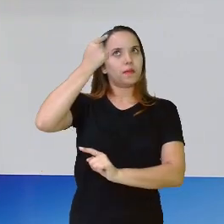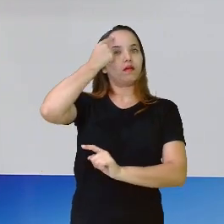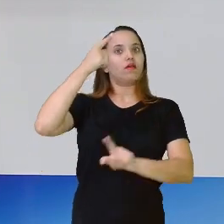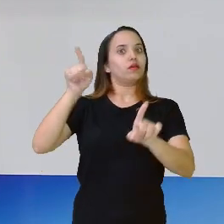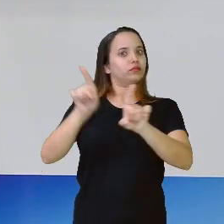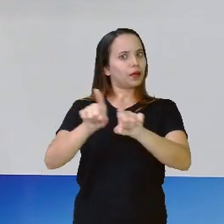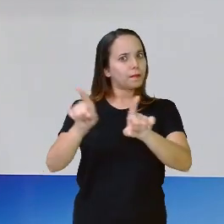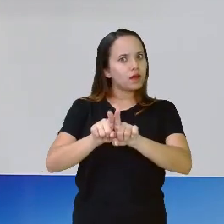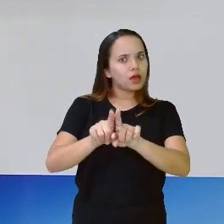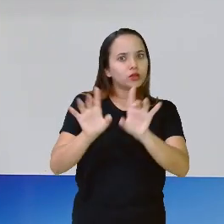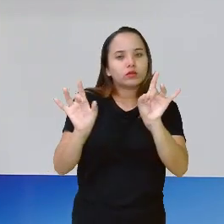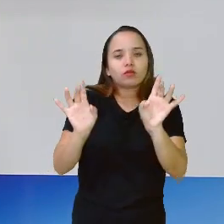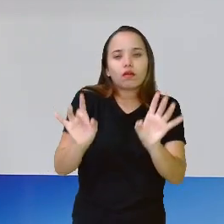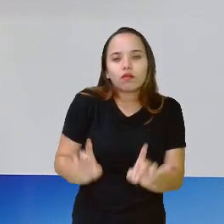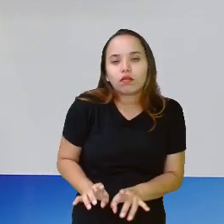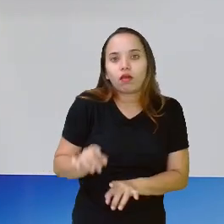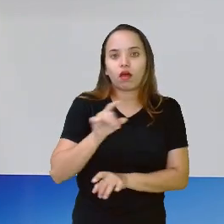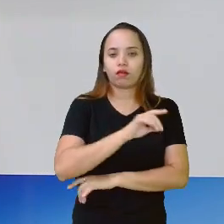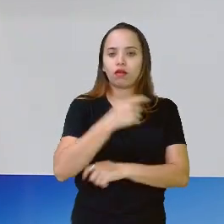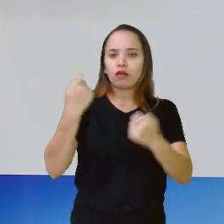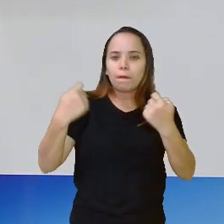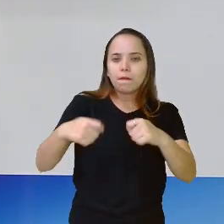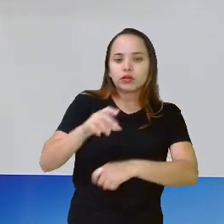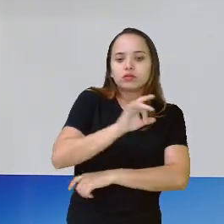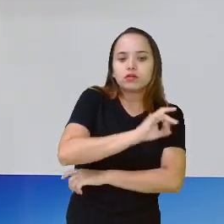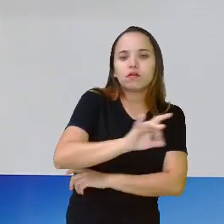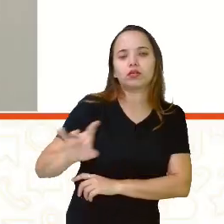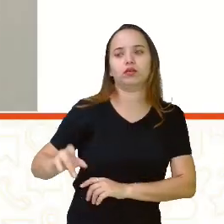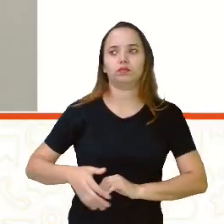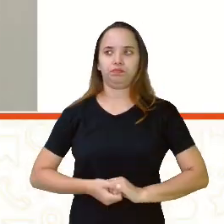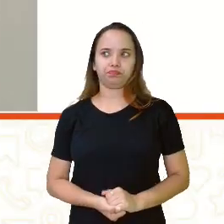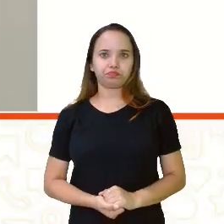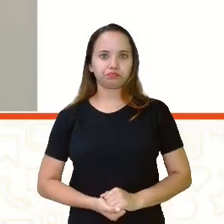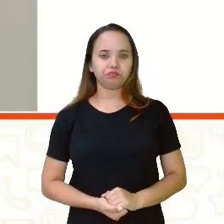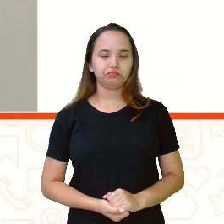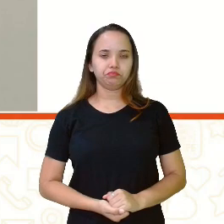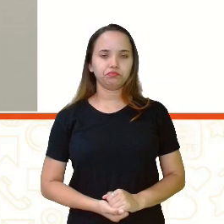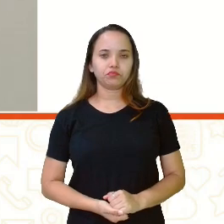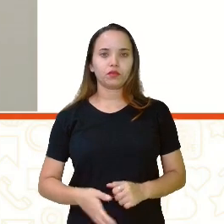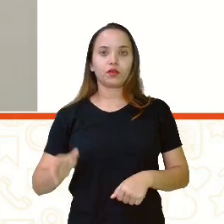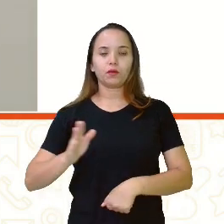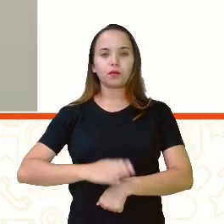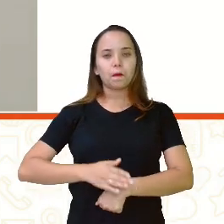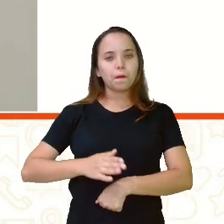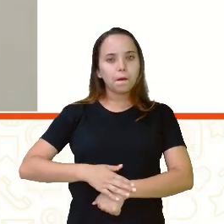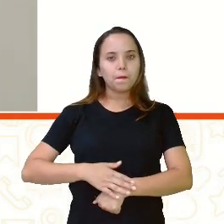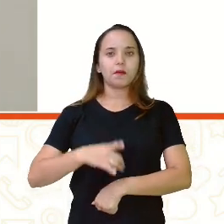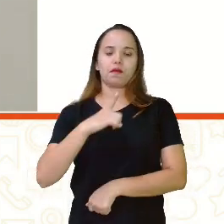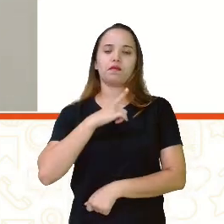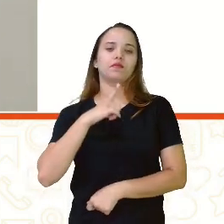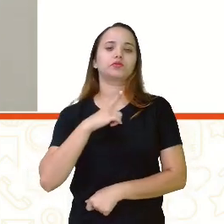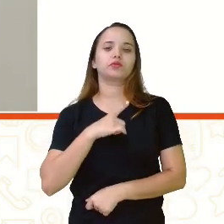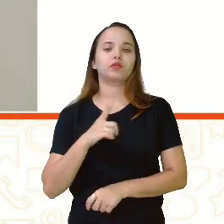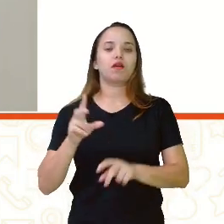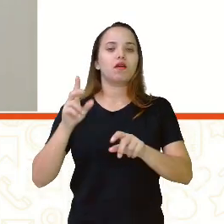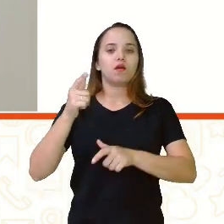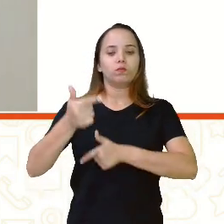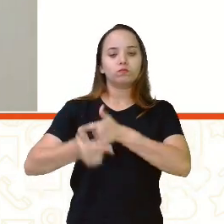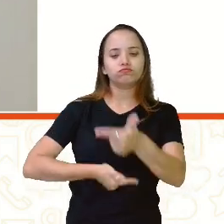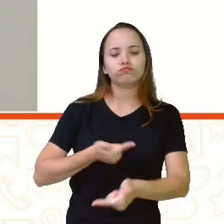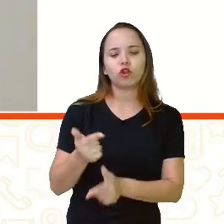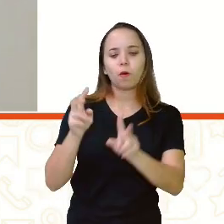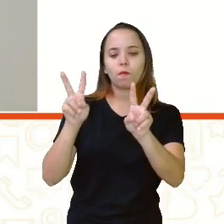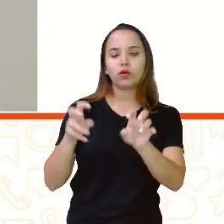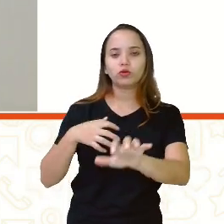especificidade. Mas vamos falar mais sobre isso. Quando se tem um trabalho sobre essa